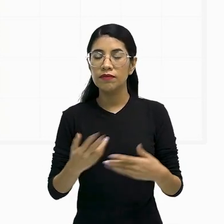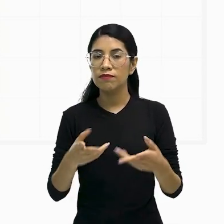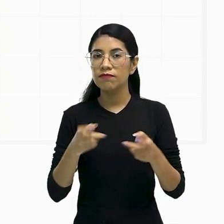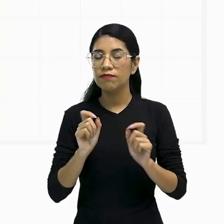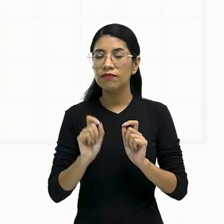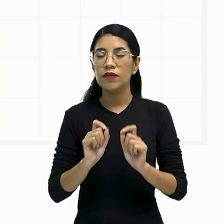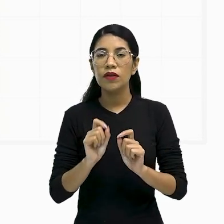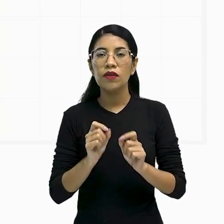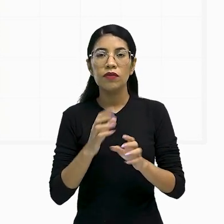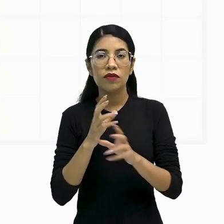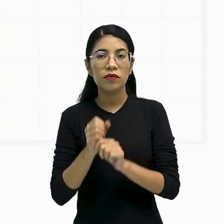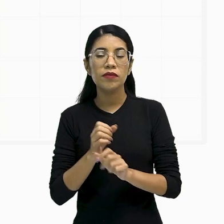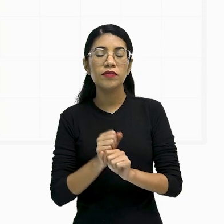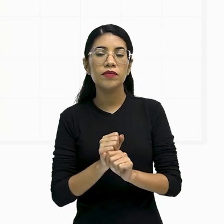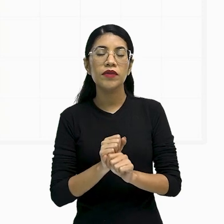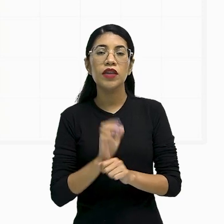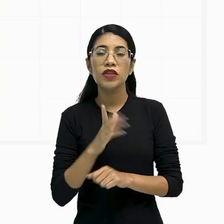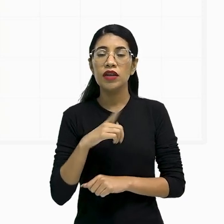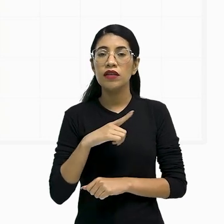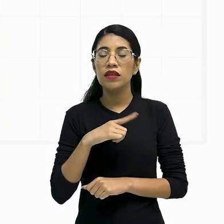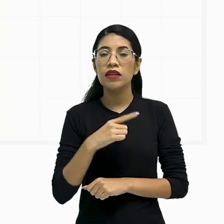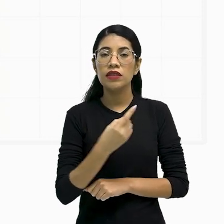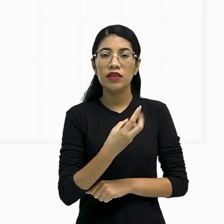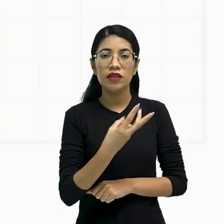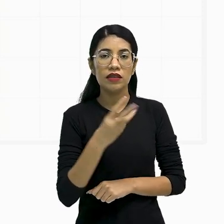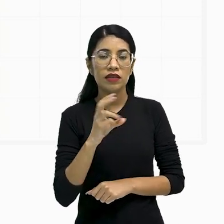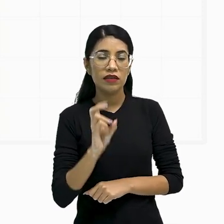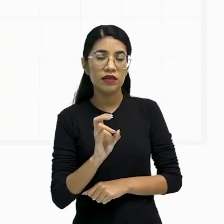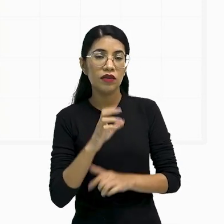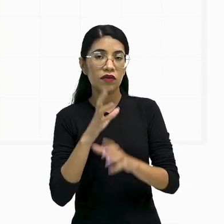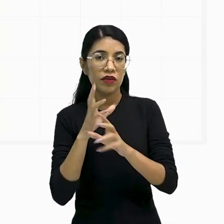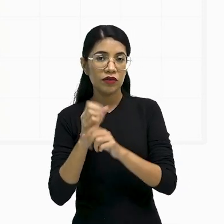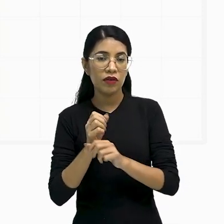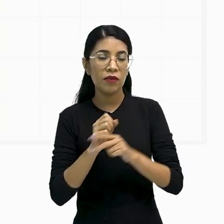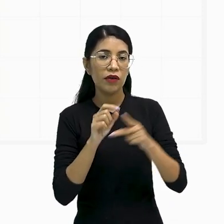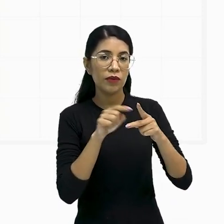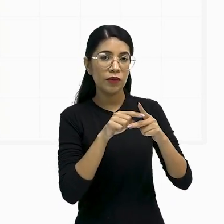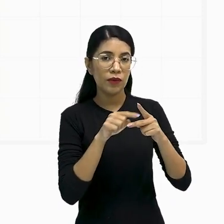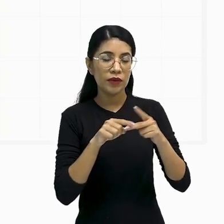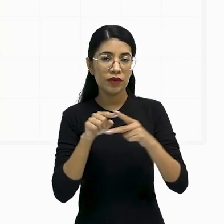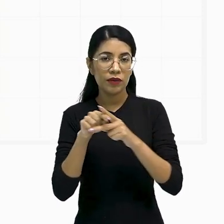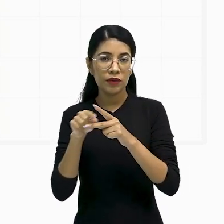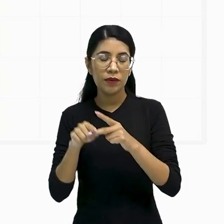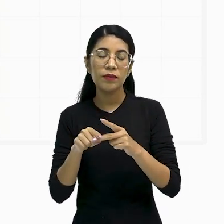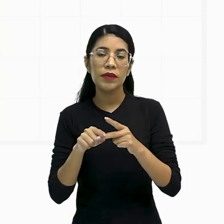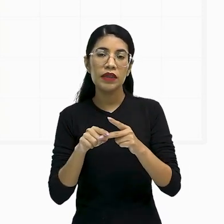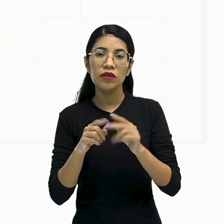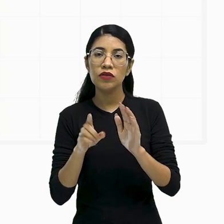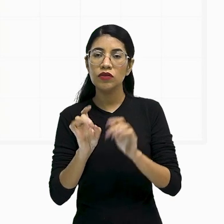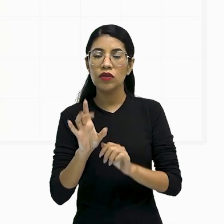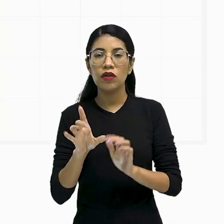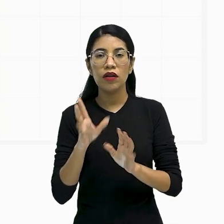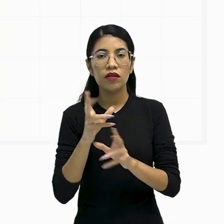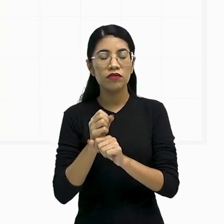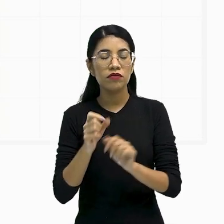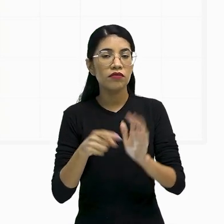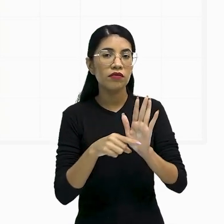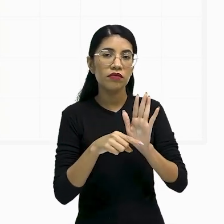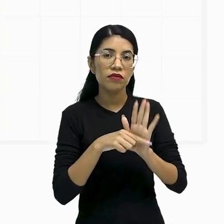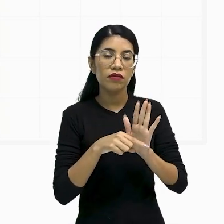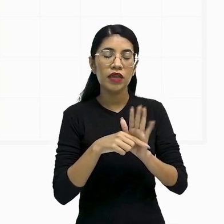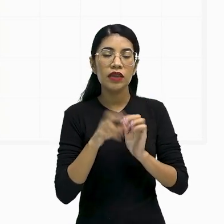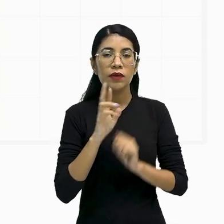Perceberam aí? Como eu já tenho 135, né, que é o somatório dos dois ângulos, basta eu subtrair de 180. Então